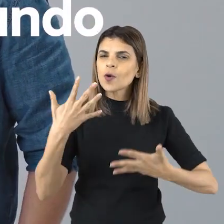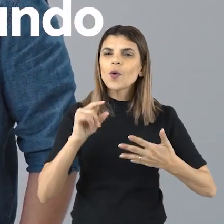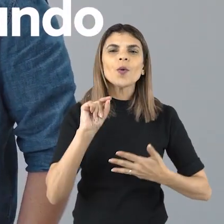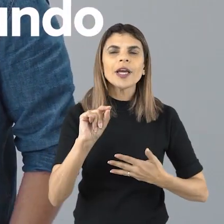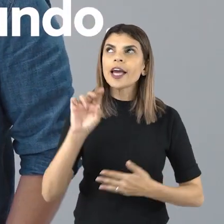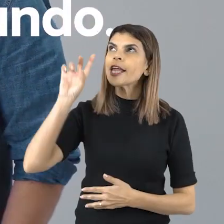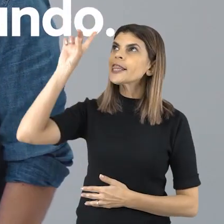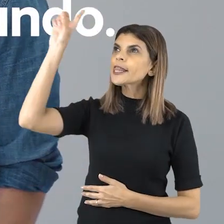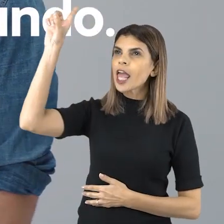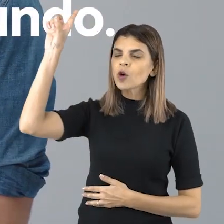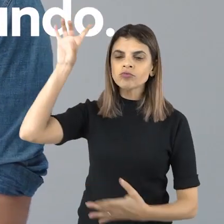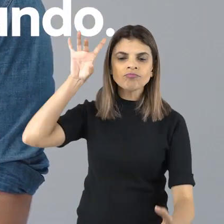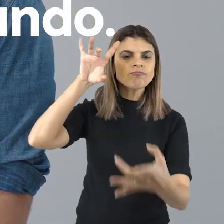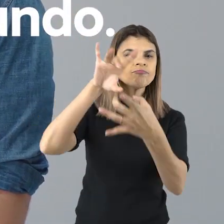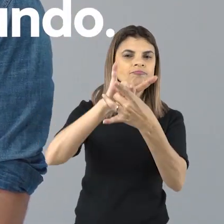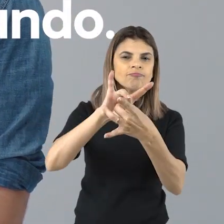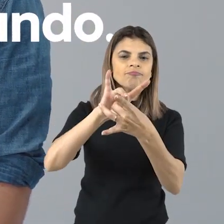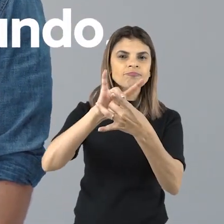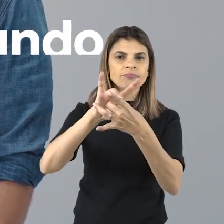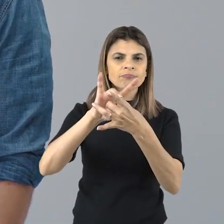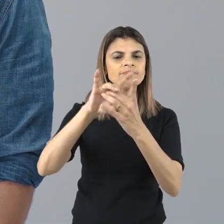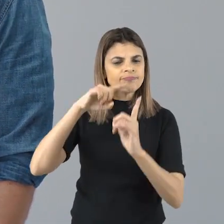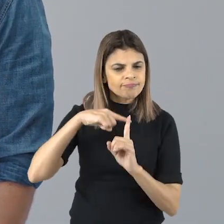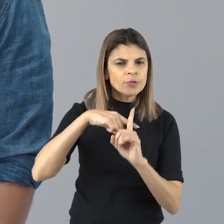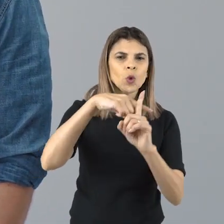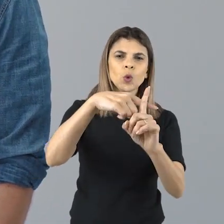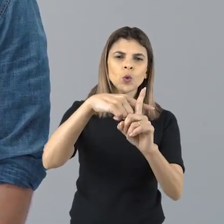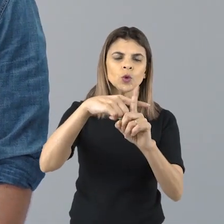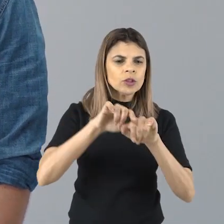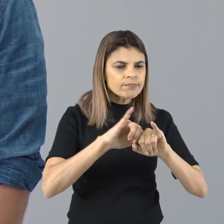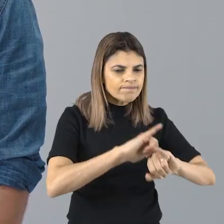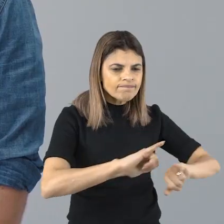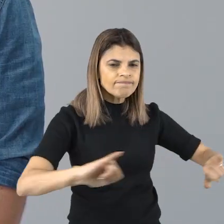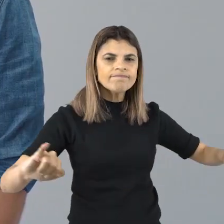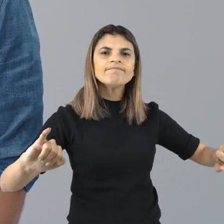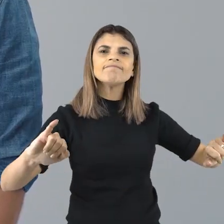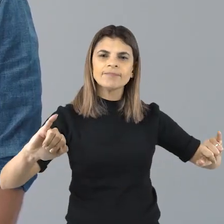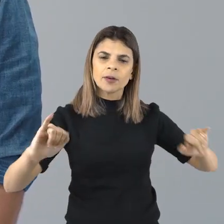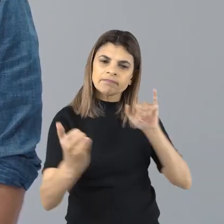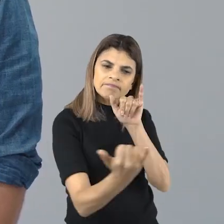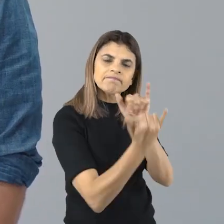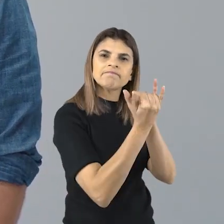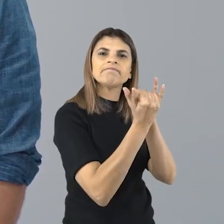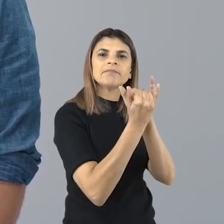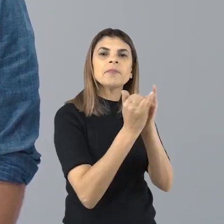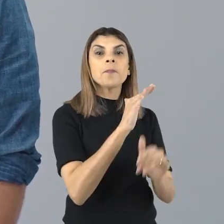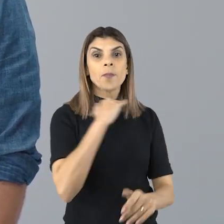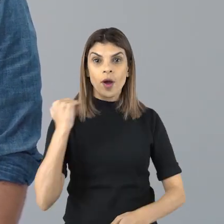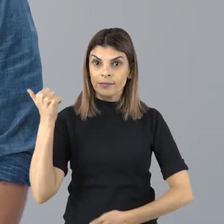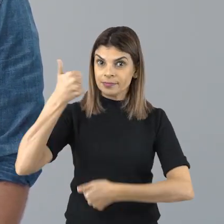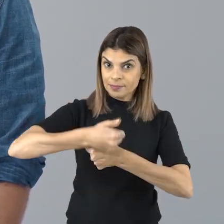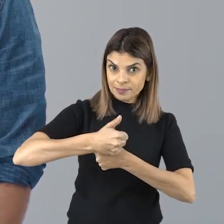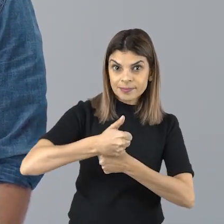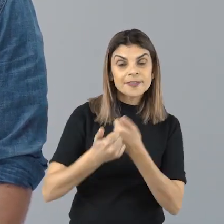Cristo estava reconciliando consigo o mundo. A cruz não era Deus castigando uma terceira parte inocente. O próprio Deus veio para morrer